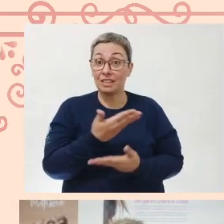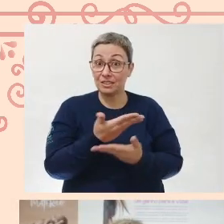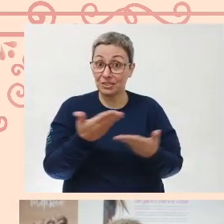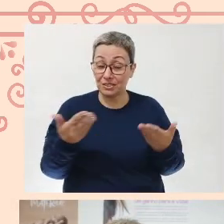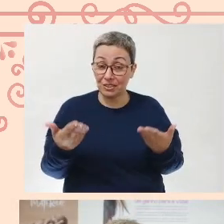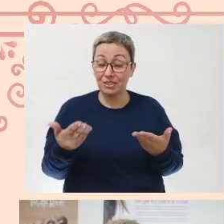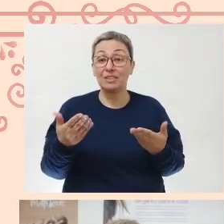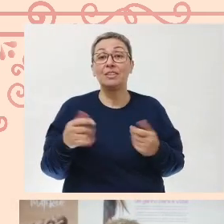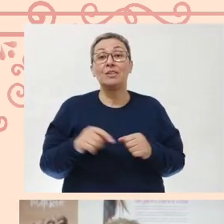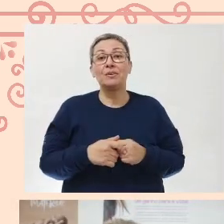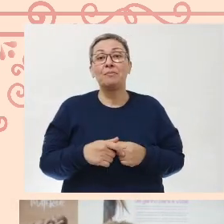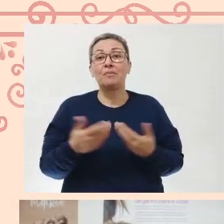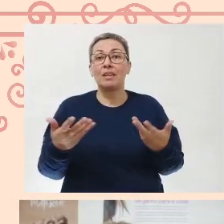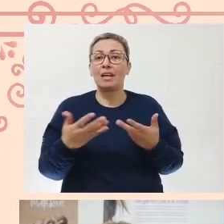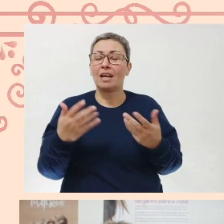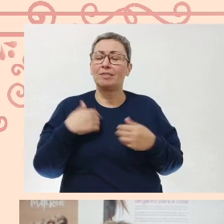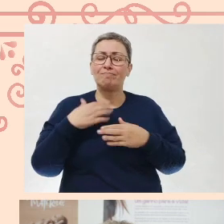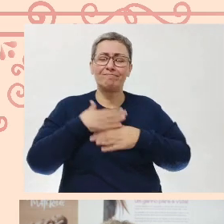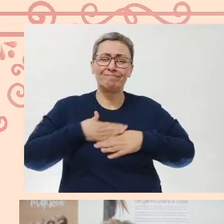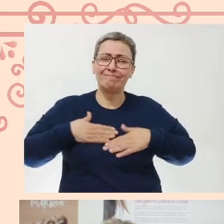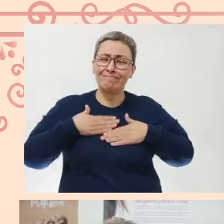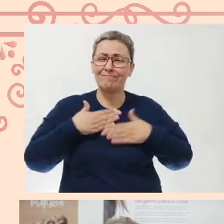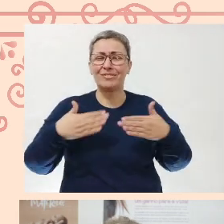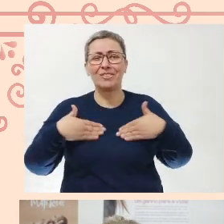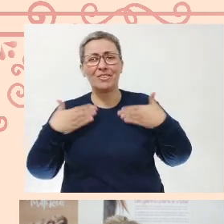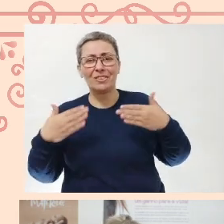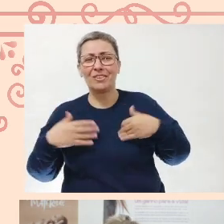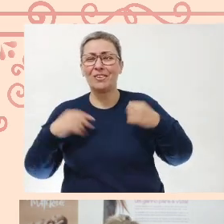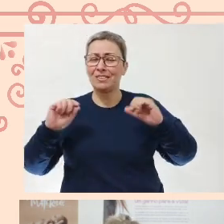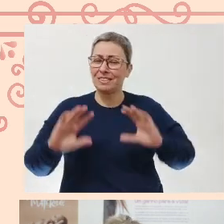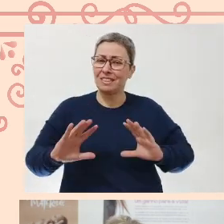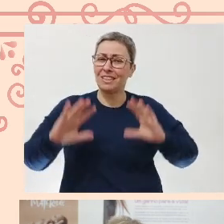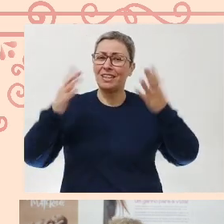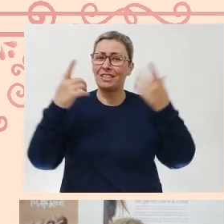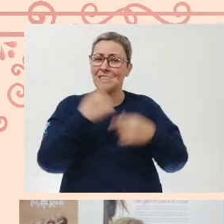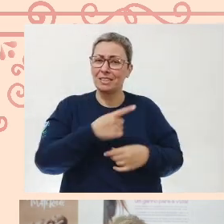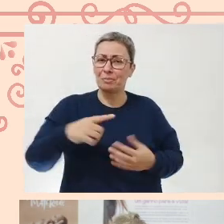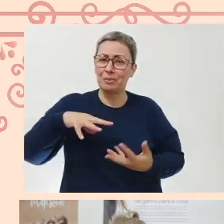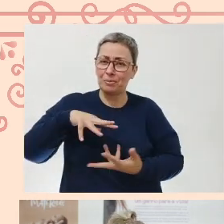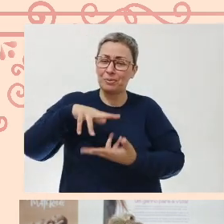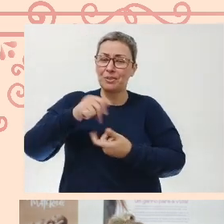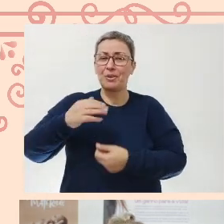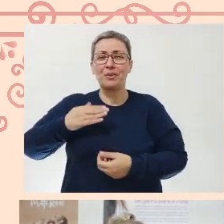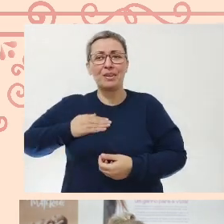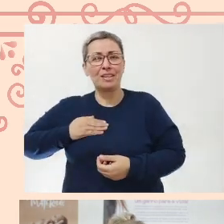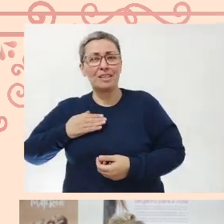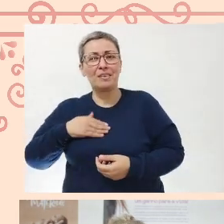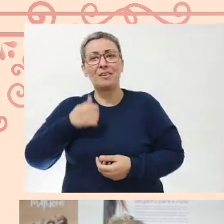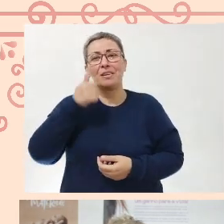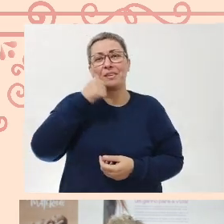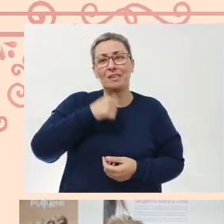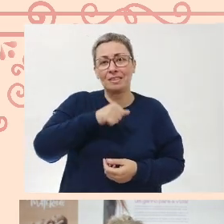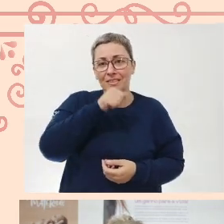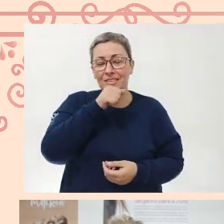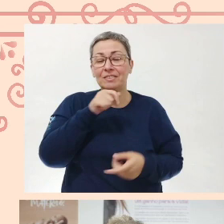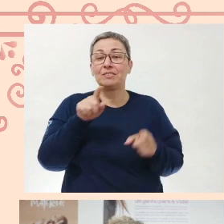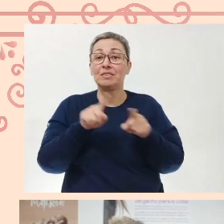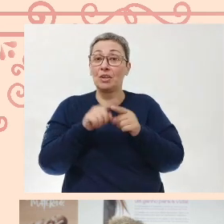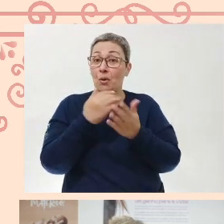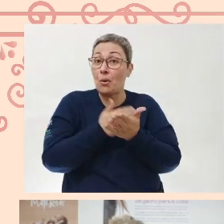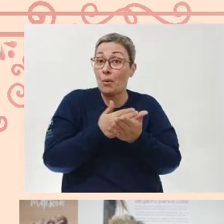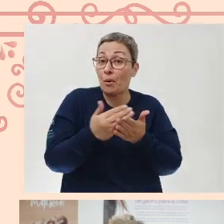Bom dia a todos. É uma alegria muito grande celebrarmos a Semana Mundial do Aleitamento